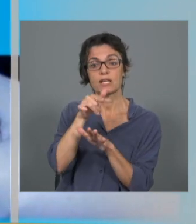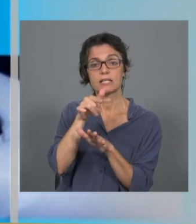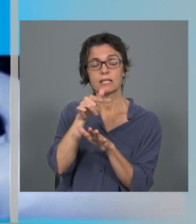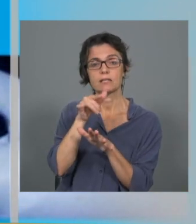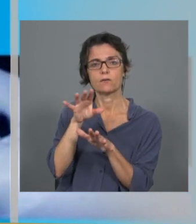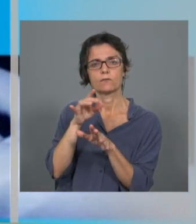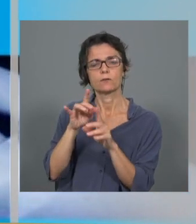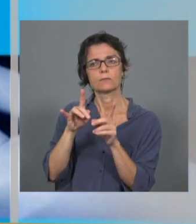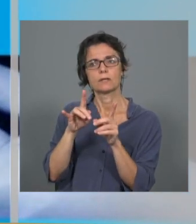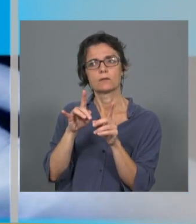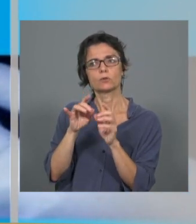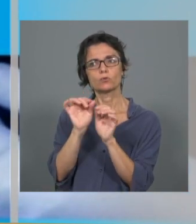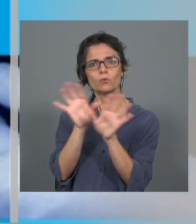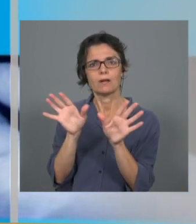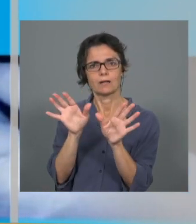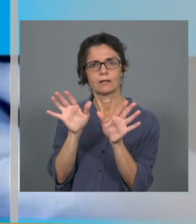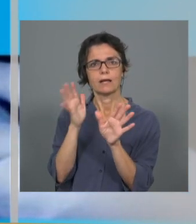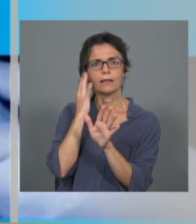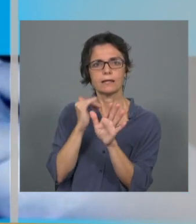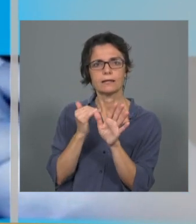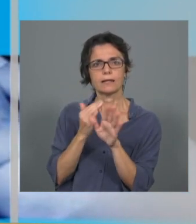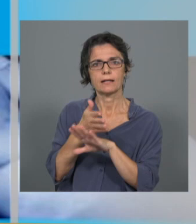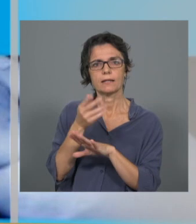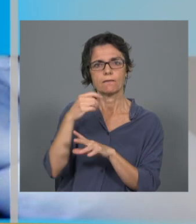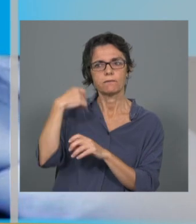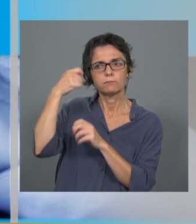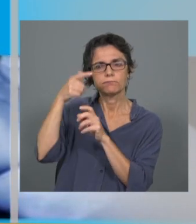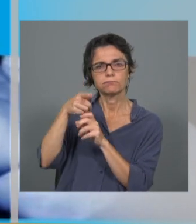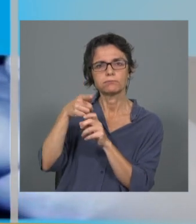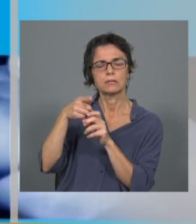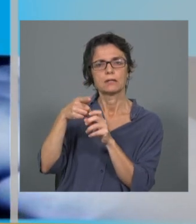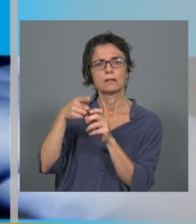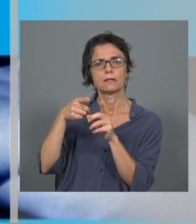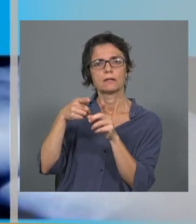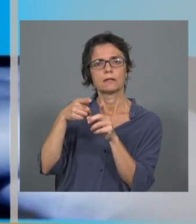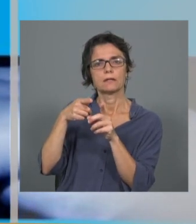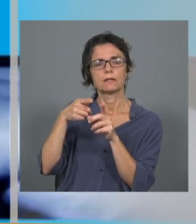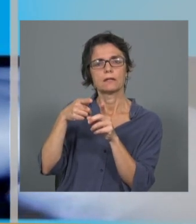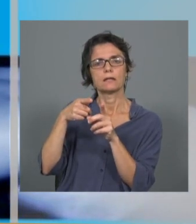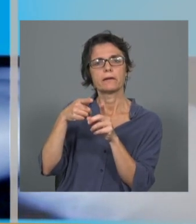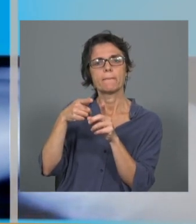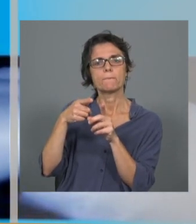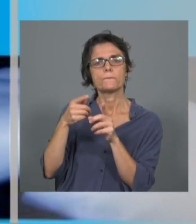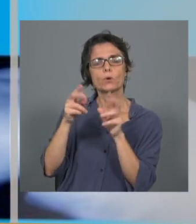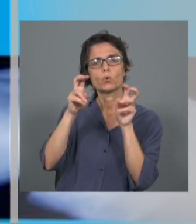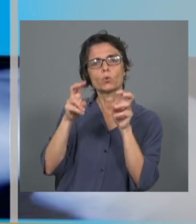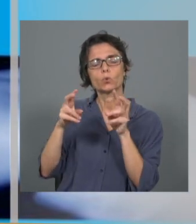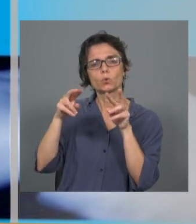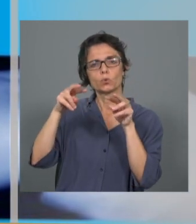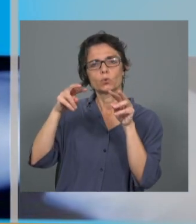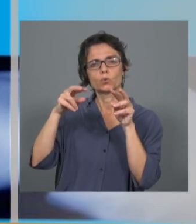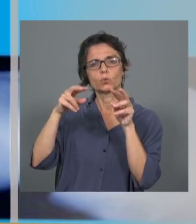filme transmite. Ele consegue, tendo assessoria em termos de conteúdos da Reitoria do Santuário de